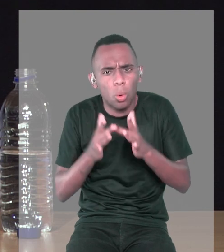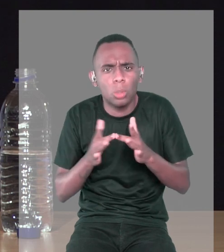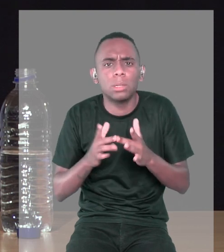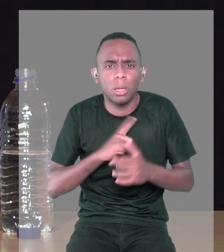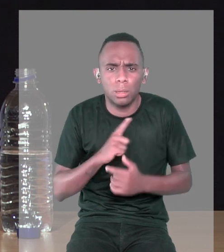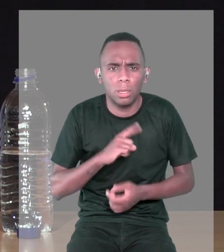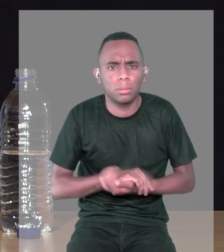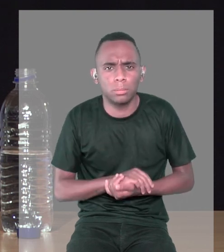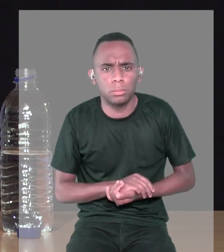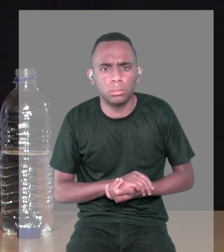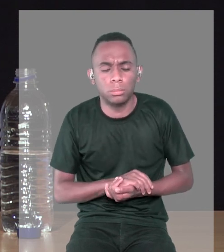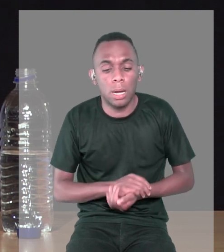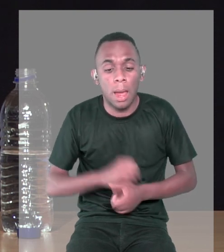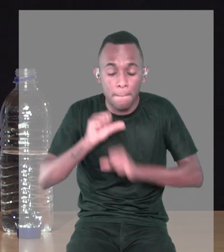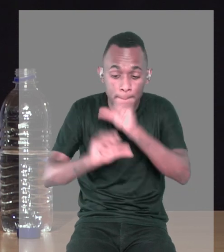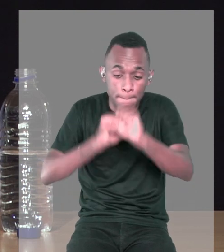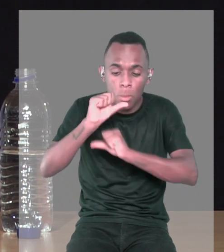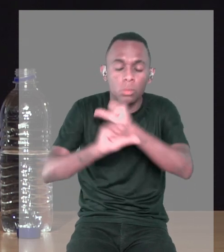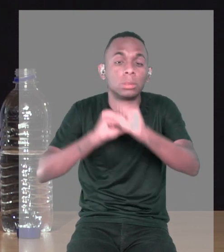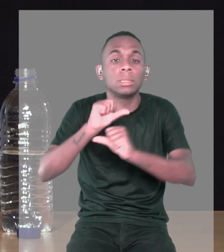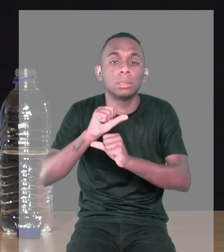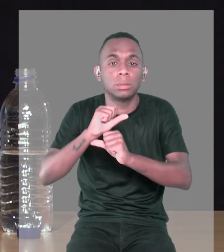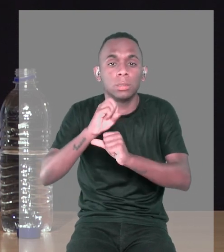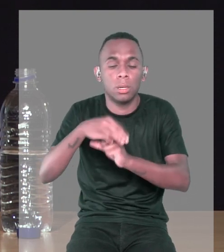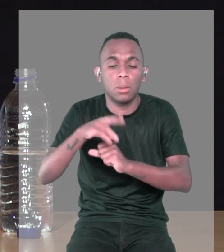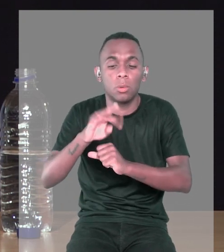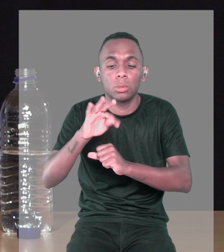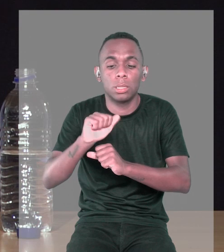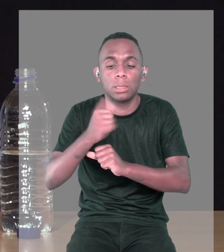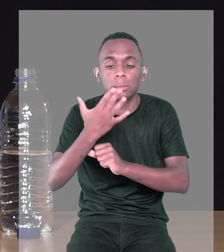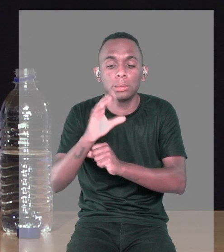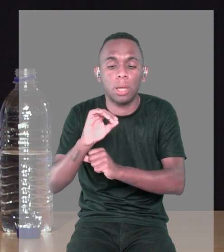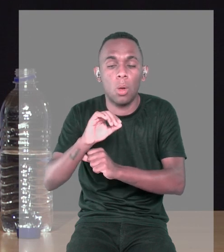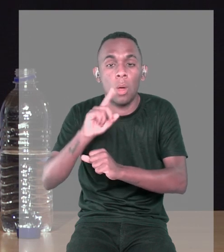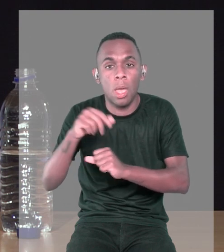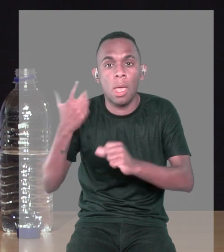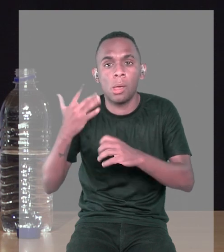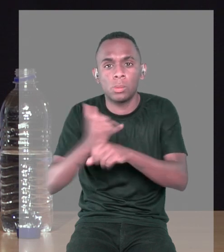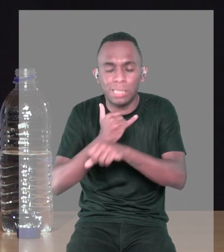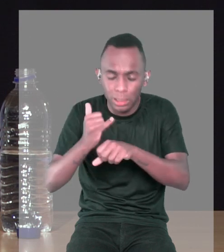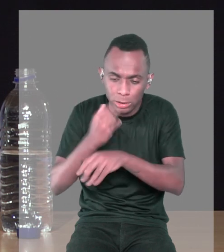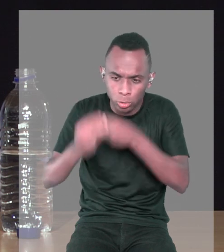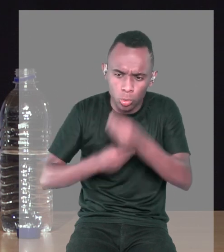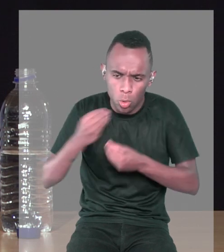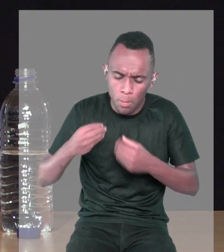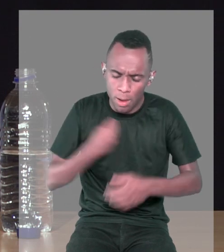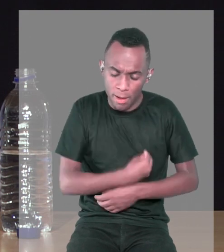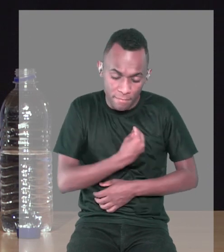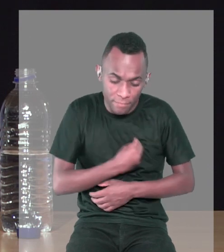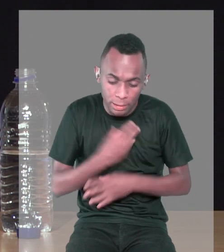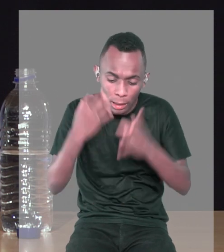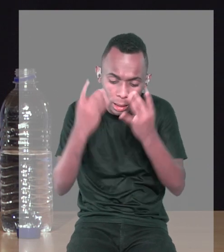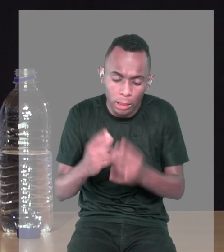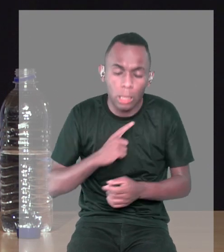de todo o contato, de toda a vitalidade? A mutação, diz ele, tomaria a forma de uma